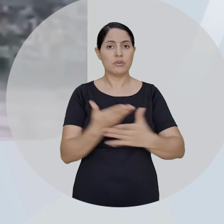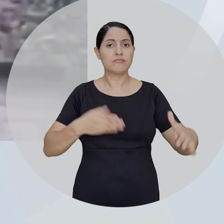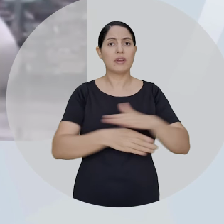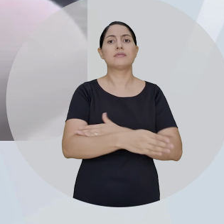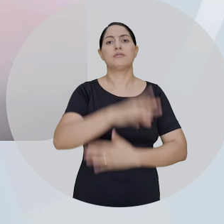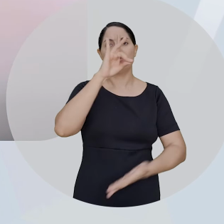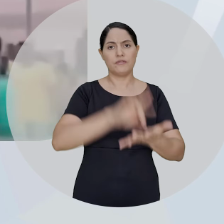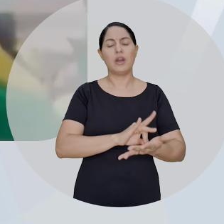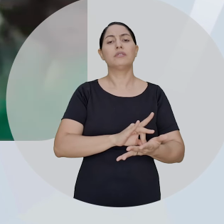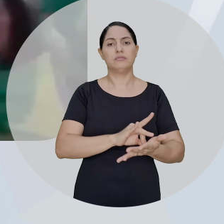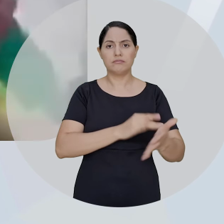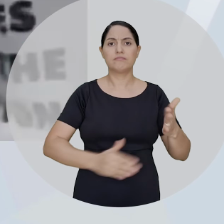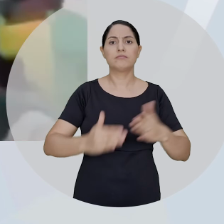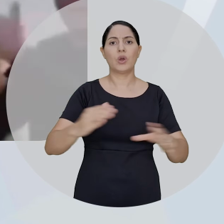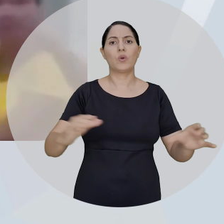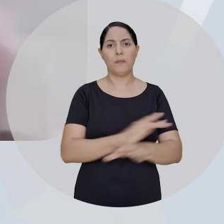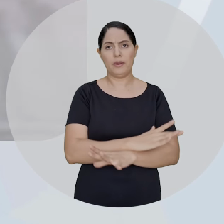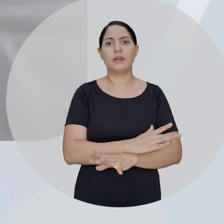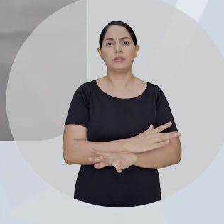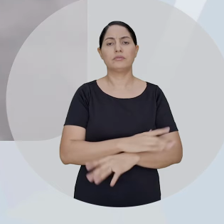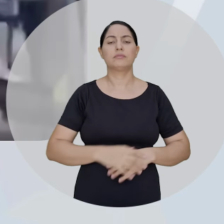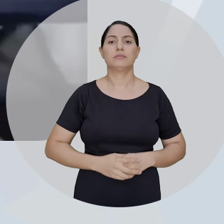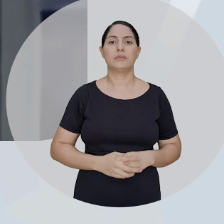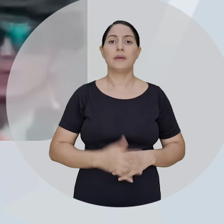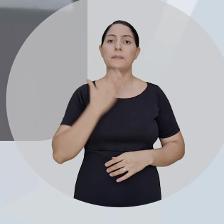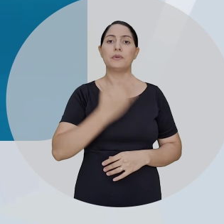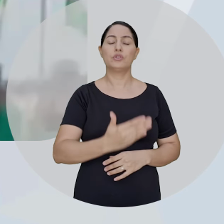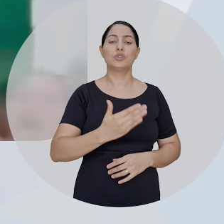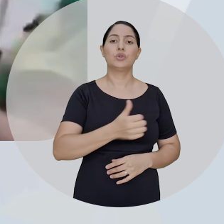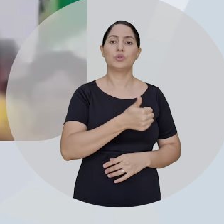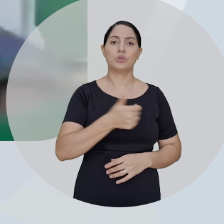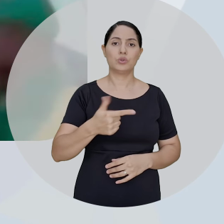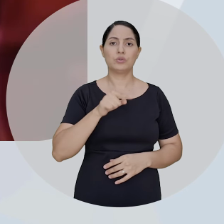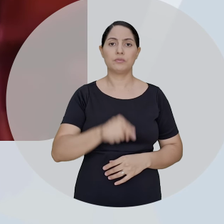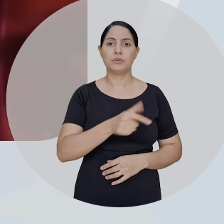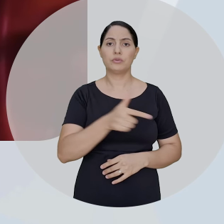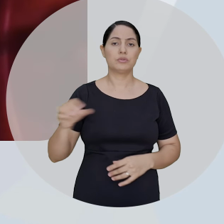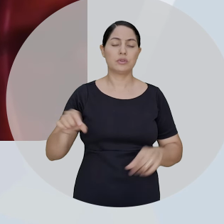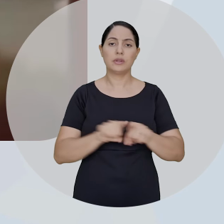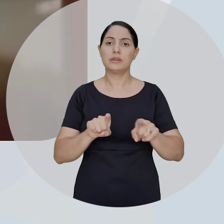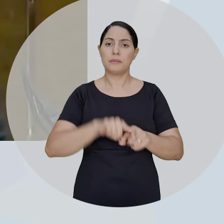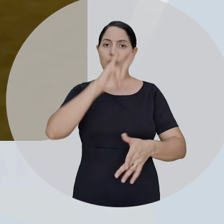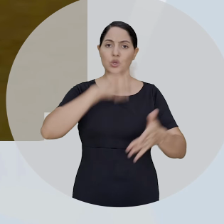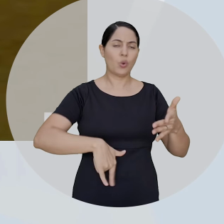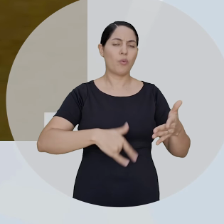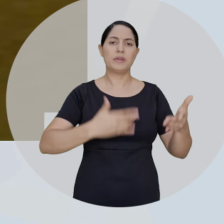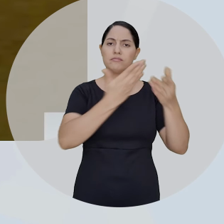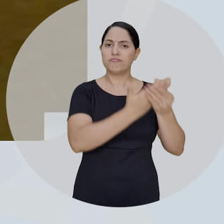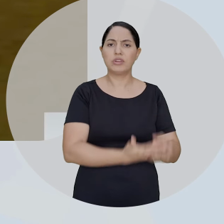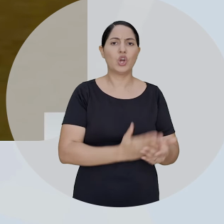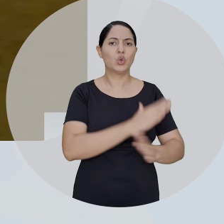elementos probatórios constantes na petição 12.100 do Distrito Federal e nos demais processos correlatos.